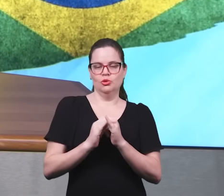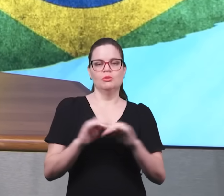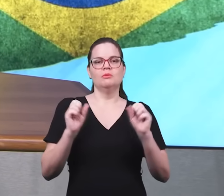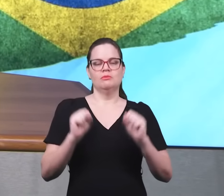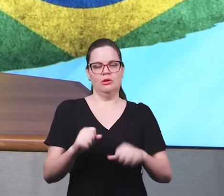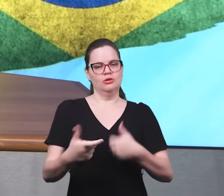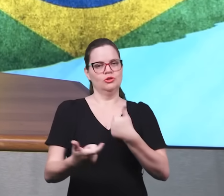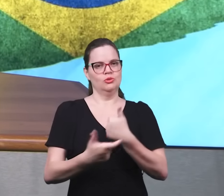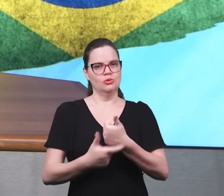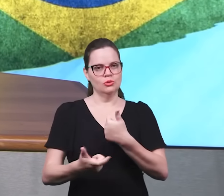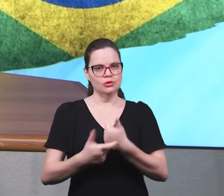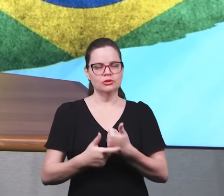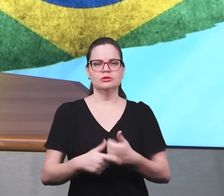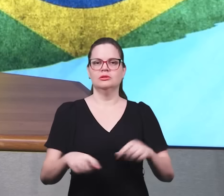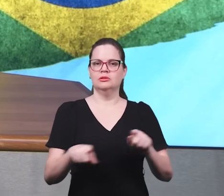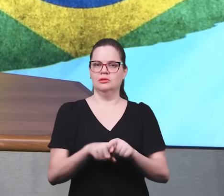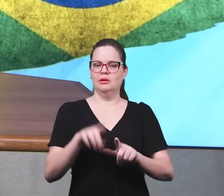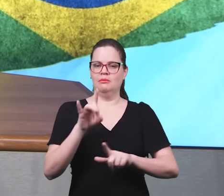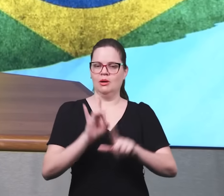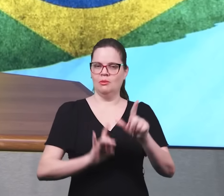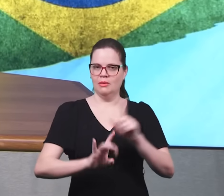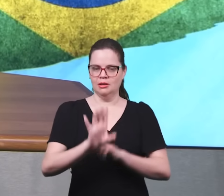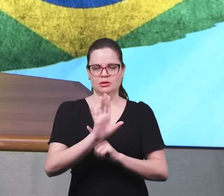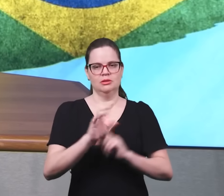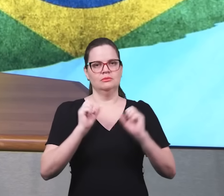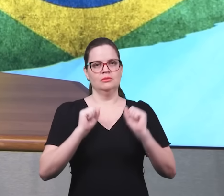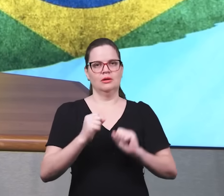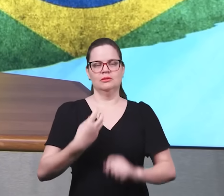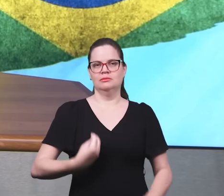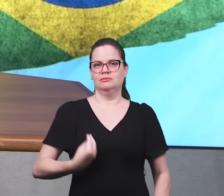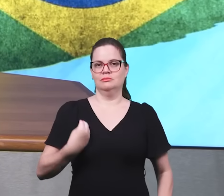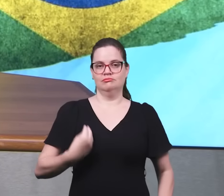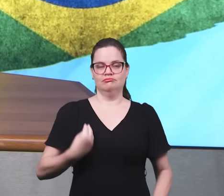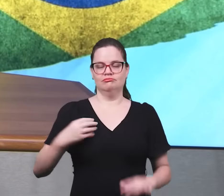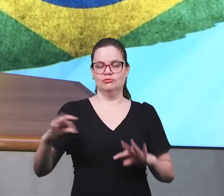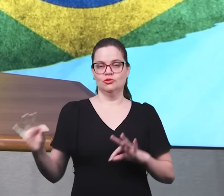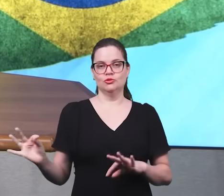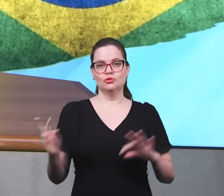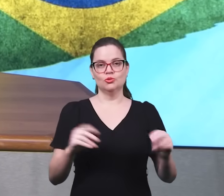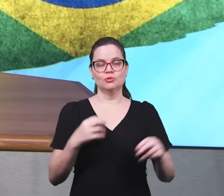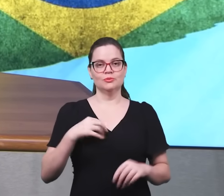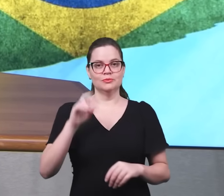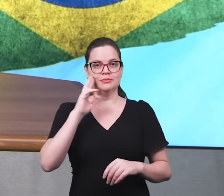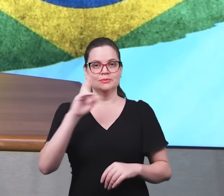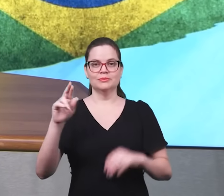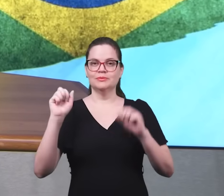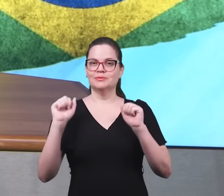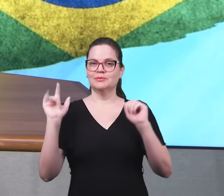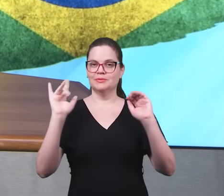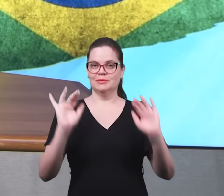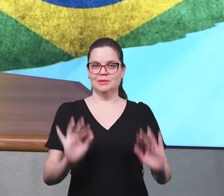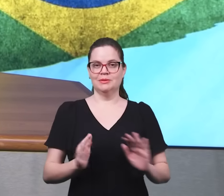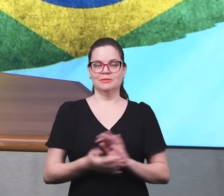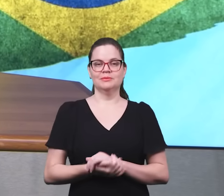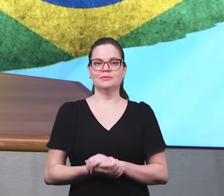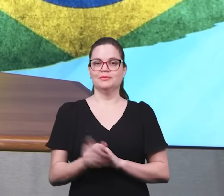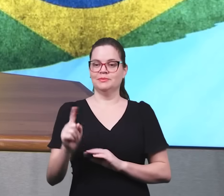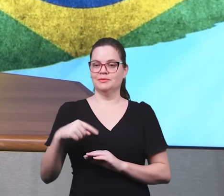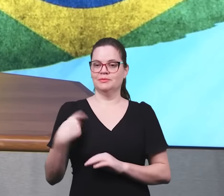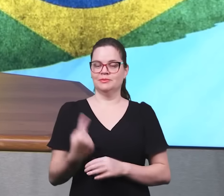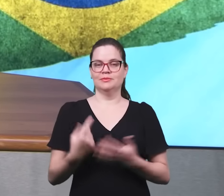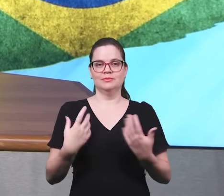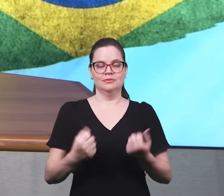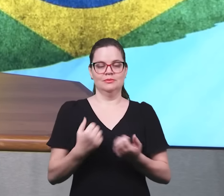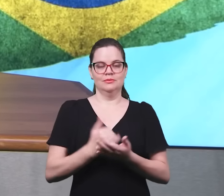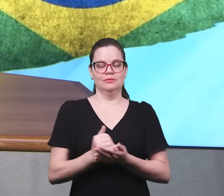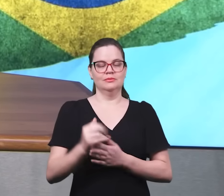transmitir para outros, comentar e participar daquilo que o Senhor tem feito em nossas vidas. E nós vamos iniciar